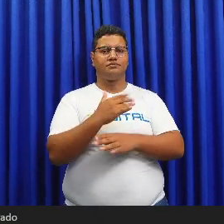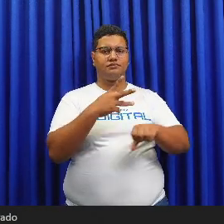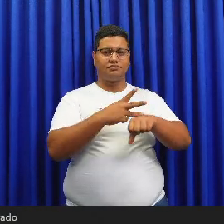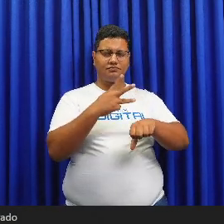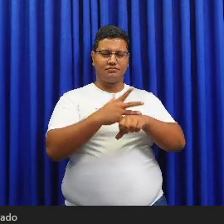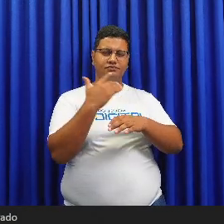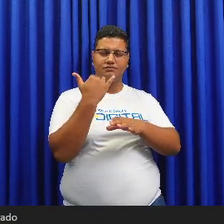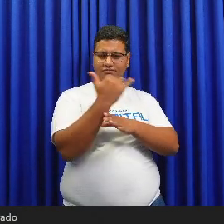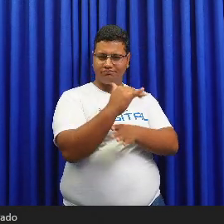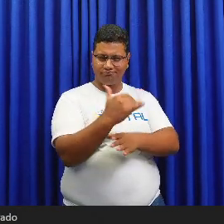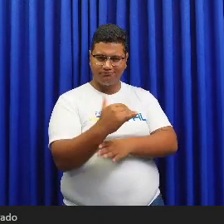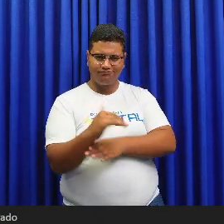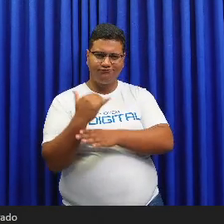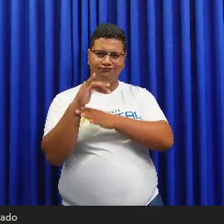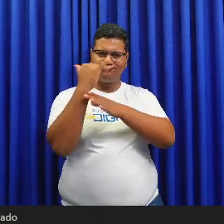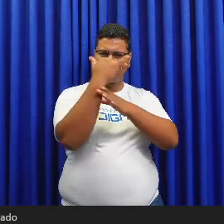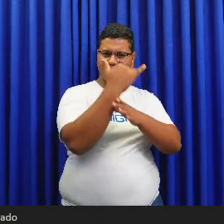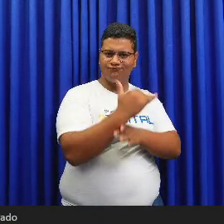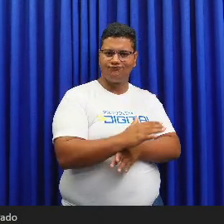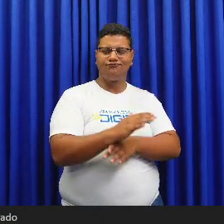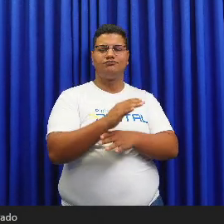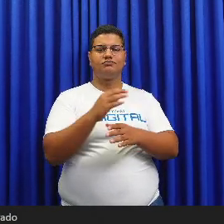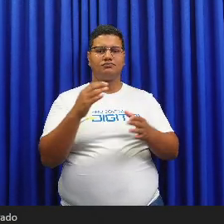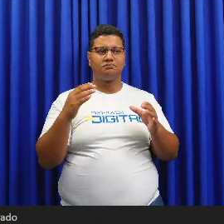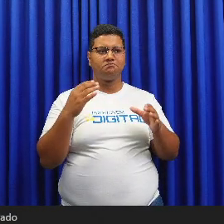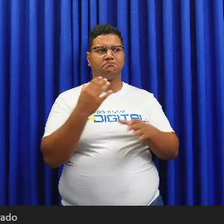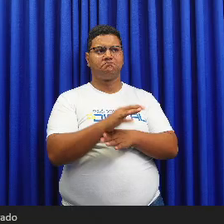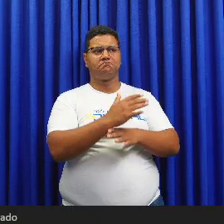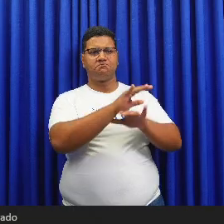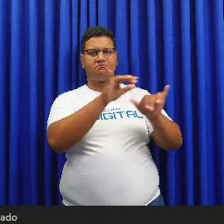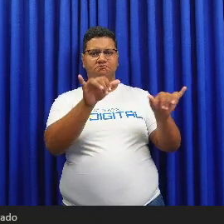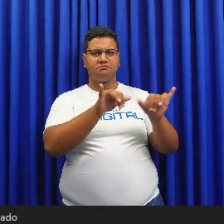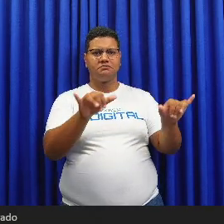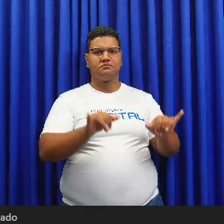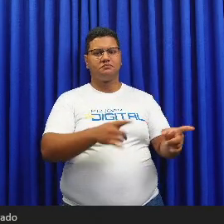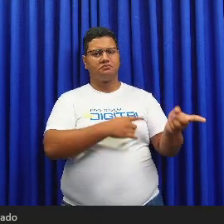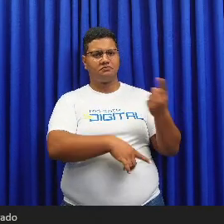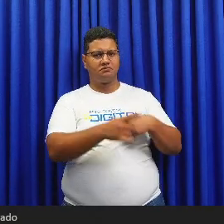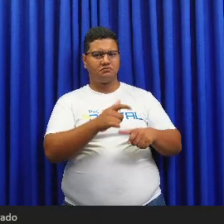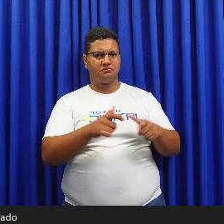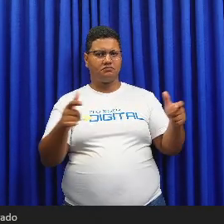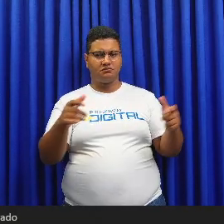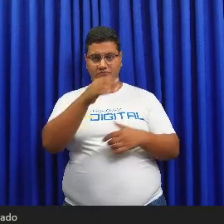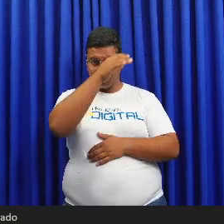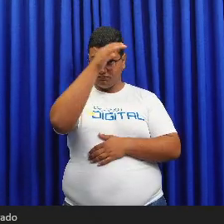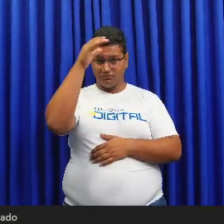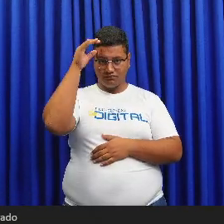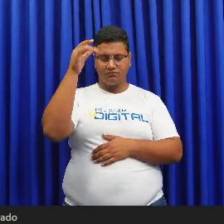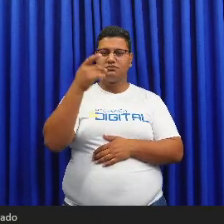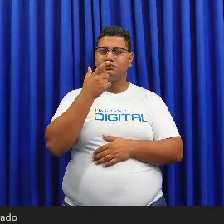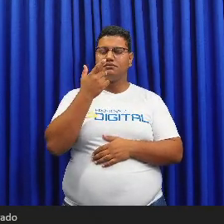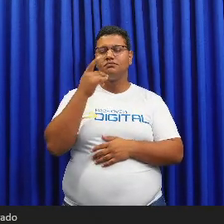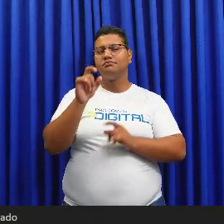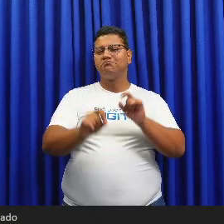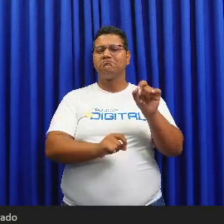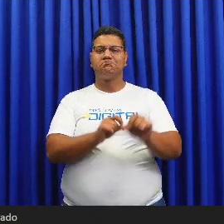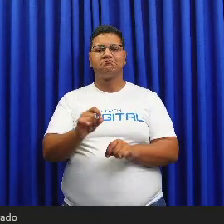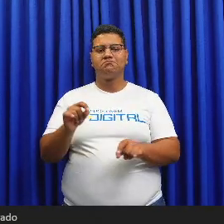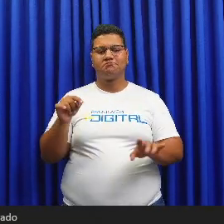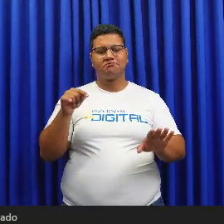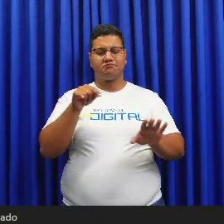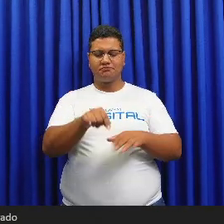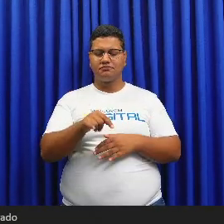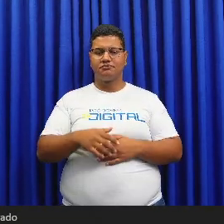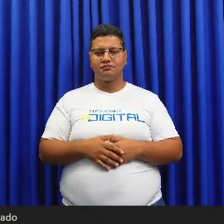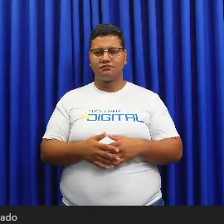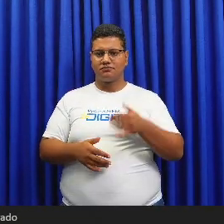WhatsApp, colar o link, mandar para o seu potencial cliente, ele vai clicar naquele link, e